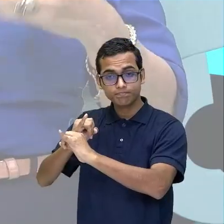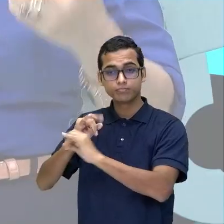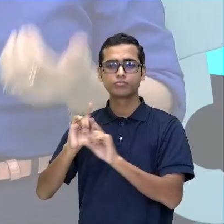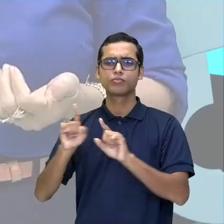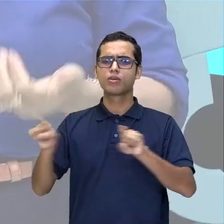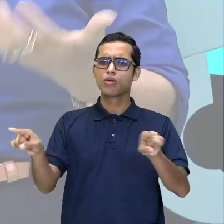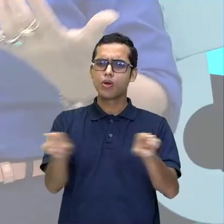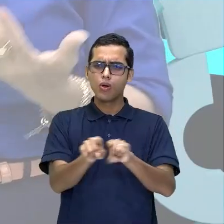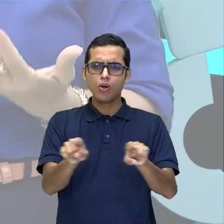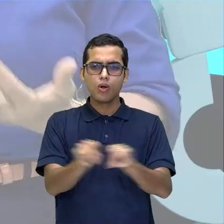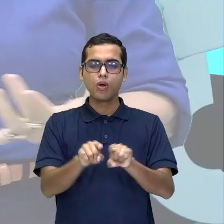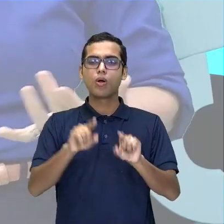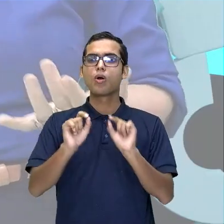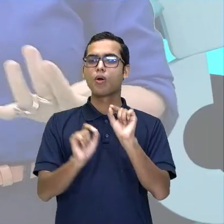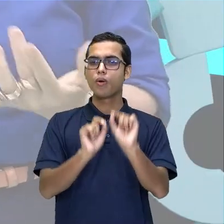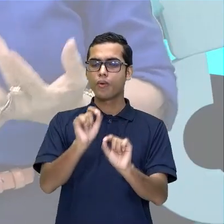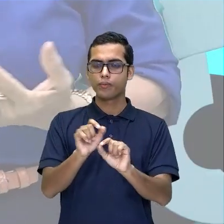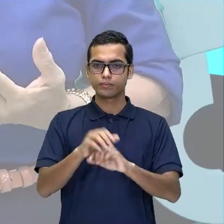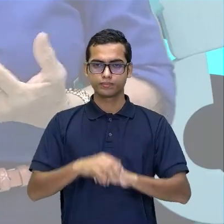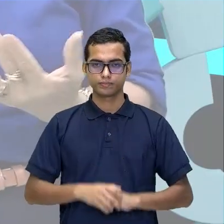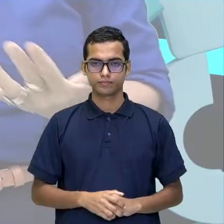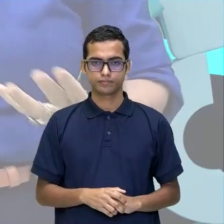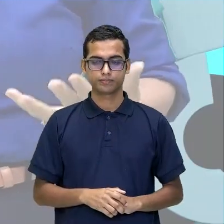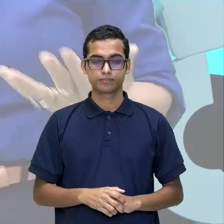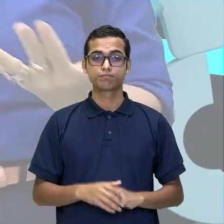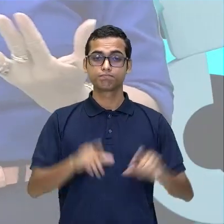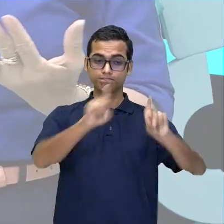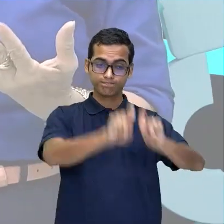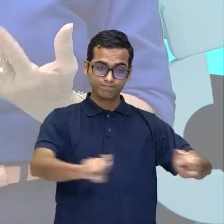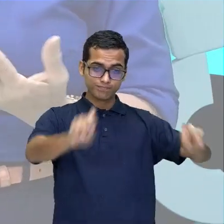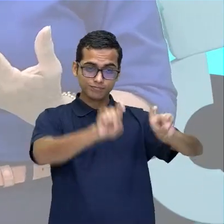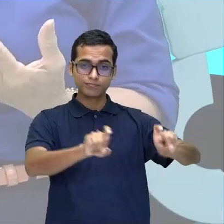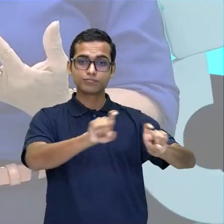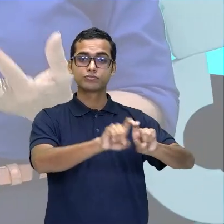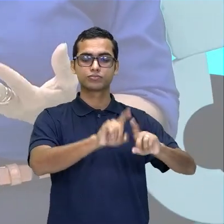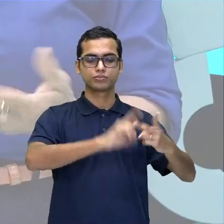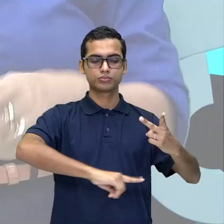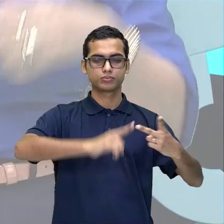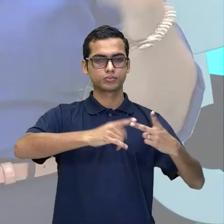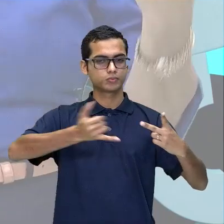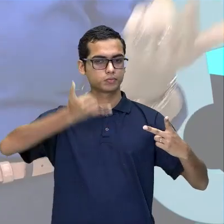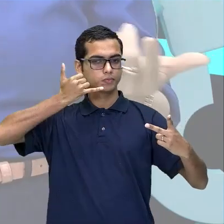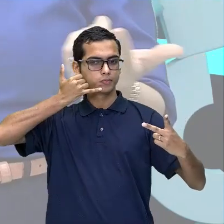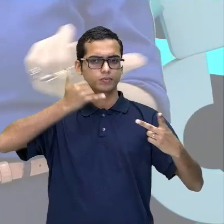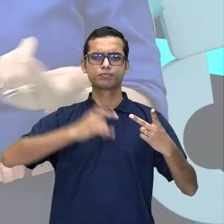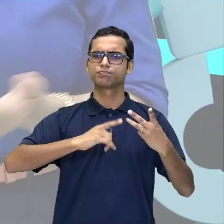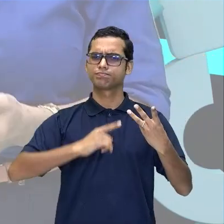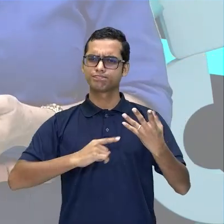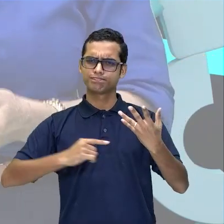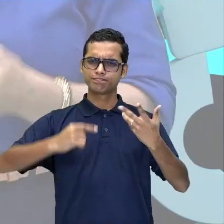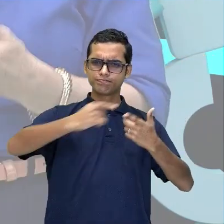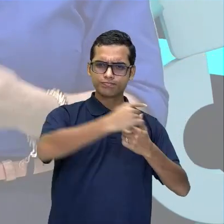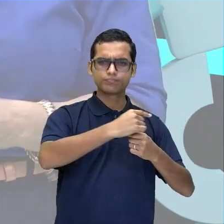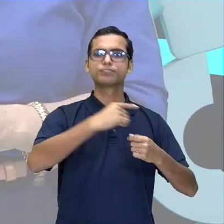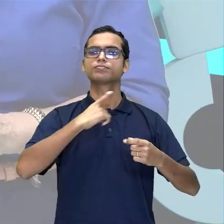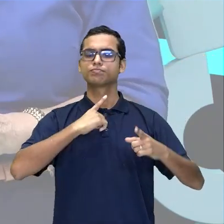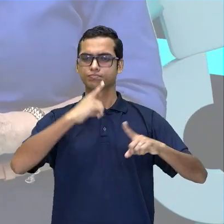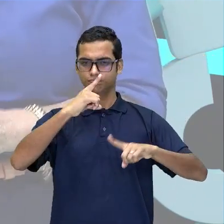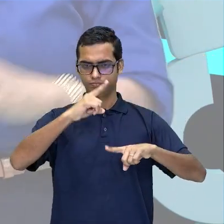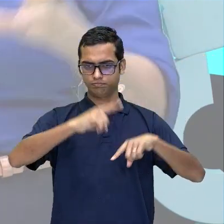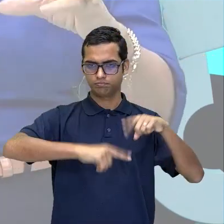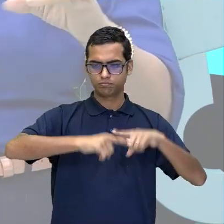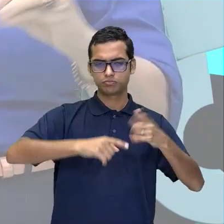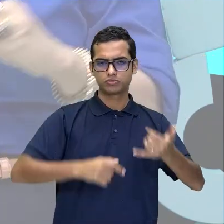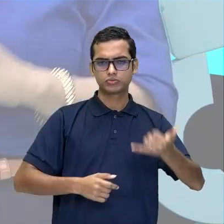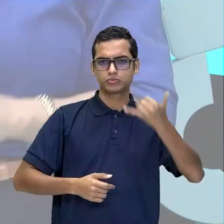a capacidade de usar computadores, smartphones e outros dispositivos digitais,